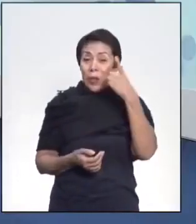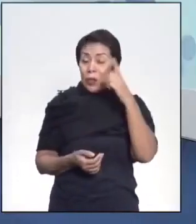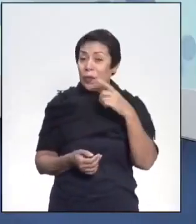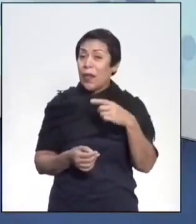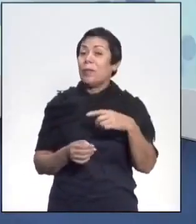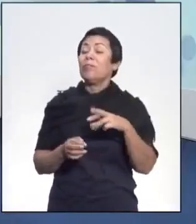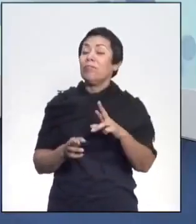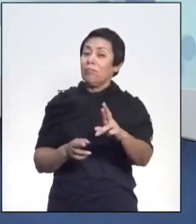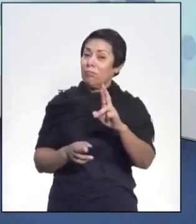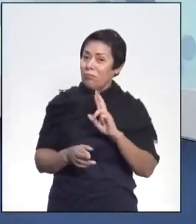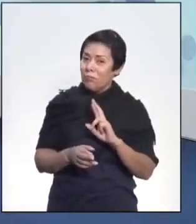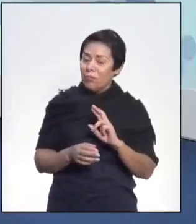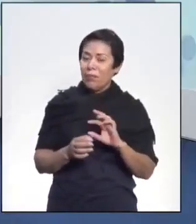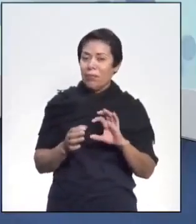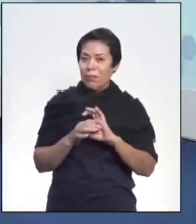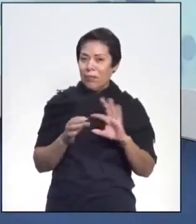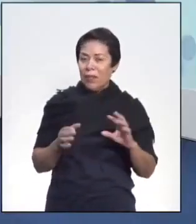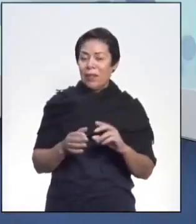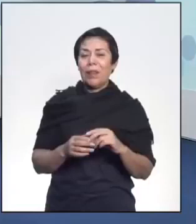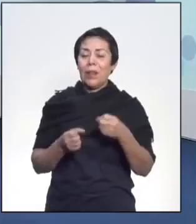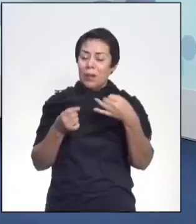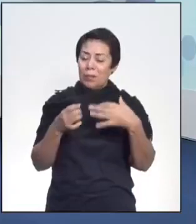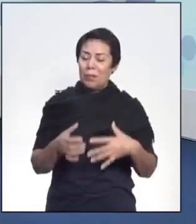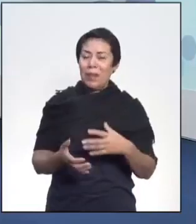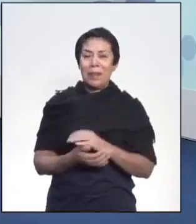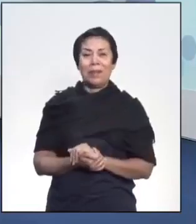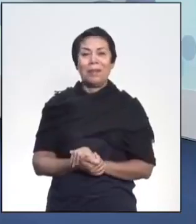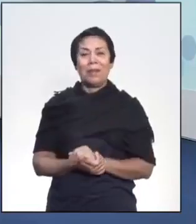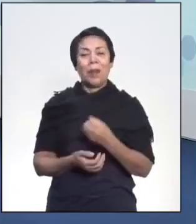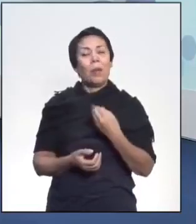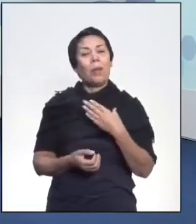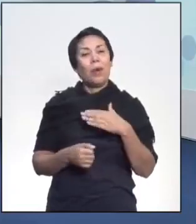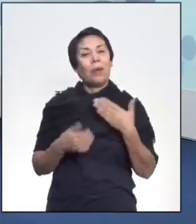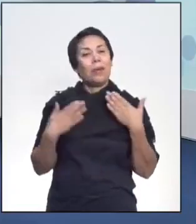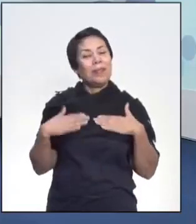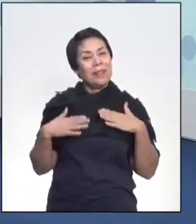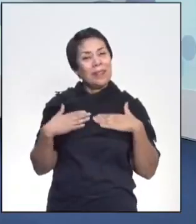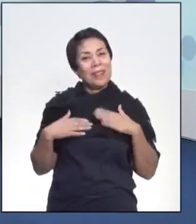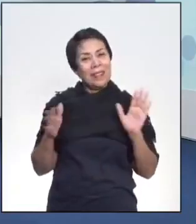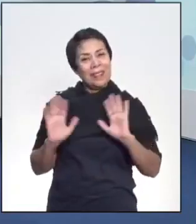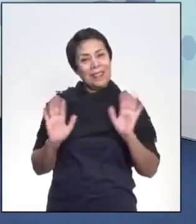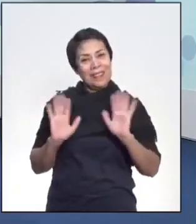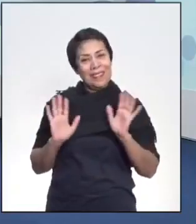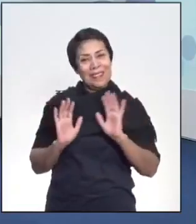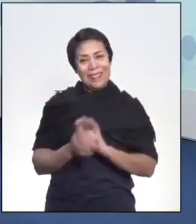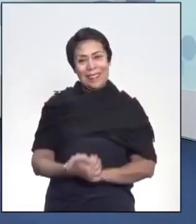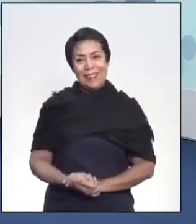para nós que eu esclarecerei para vocês na próxima aula, tá? Obrigado, bom descanso e até mais. Tchau, tchau.